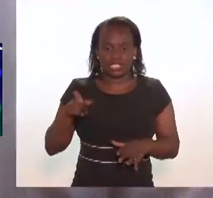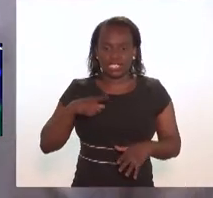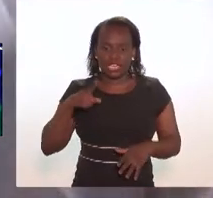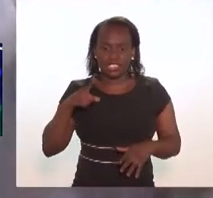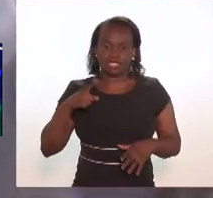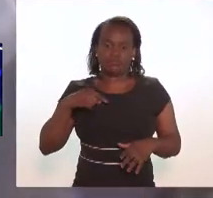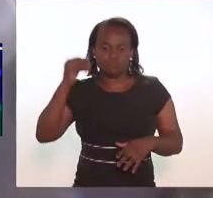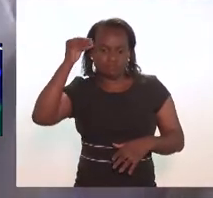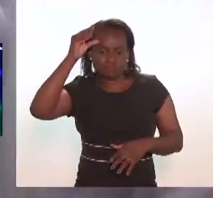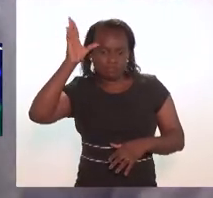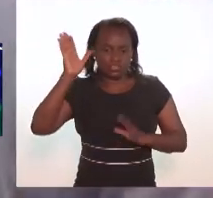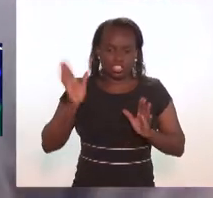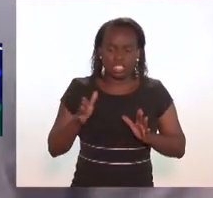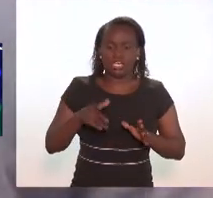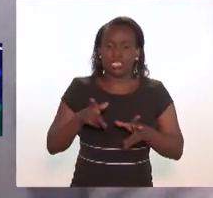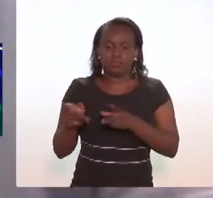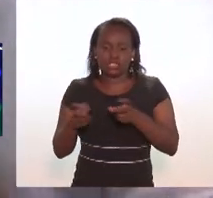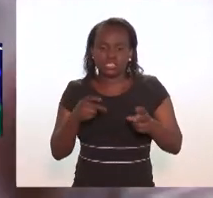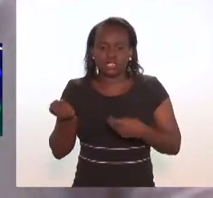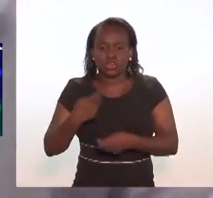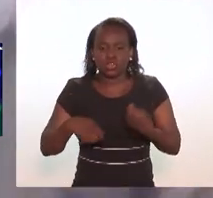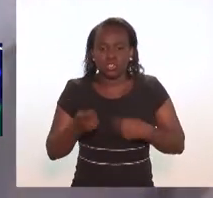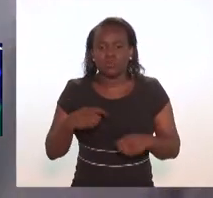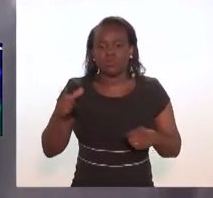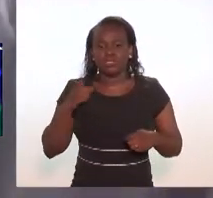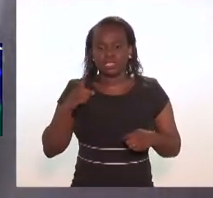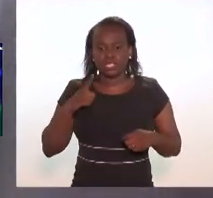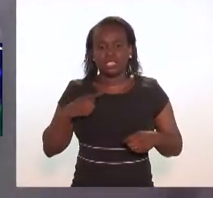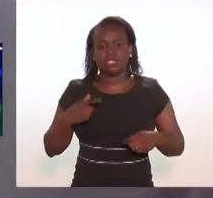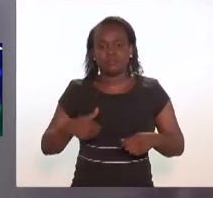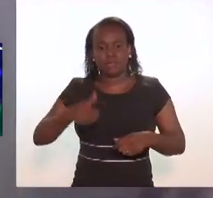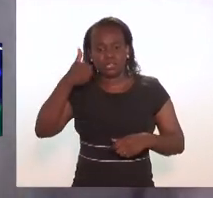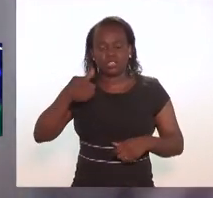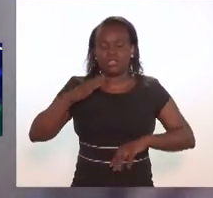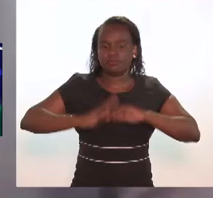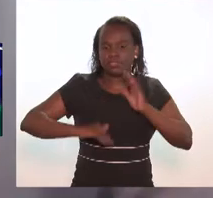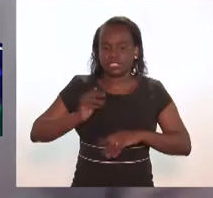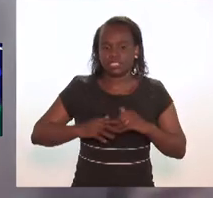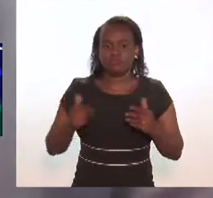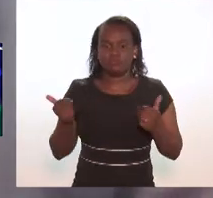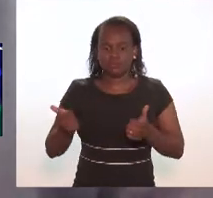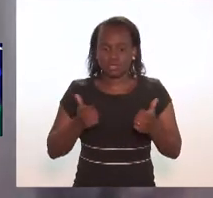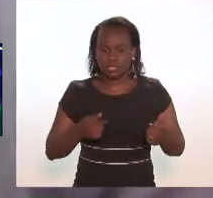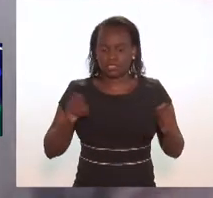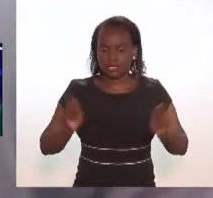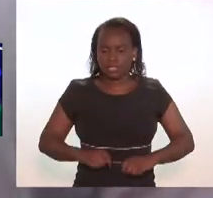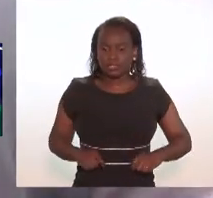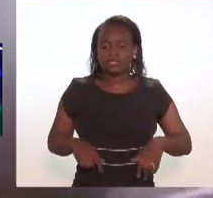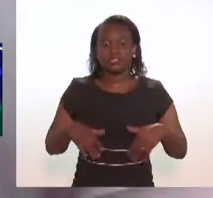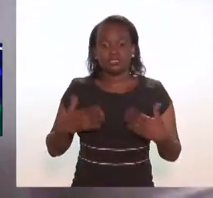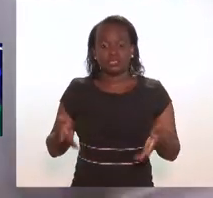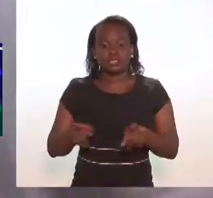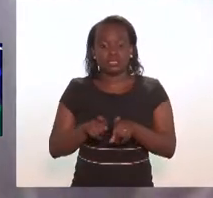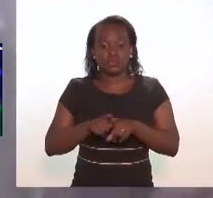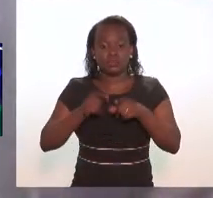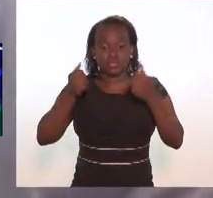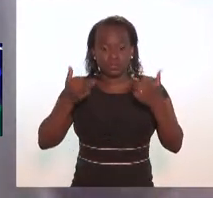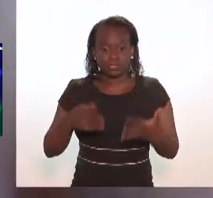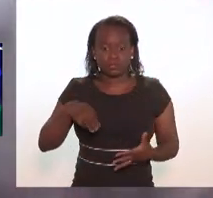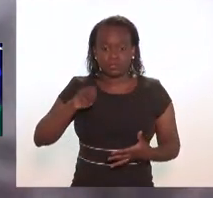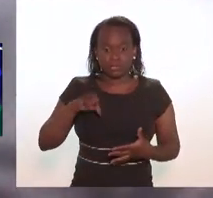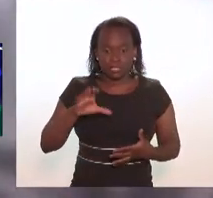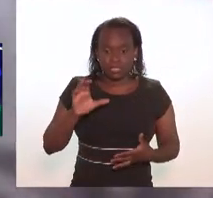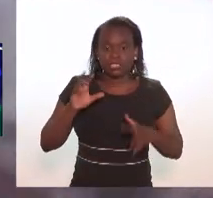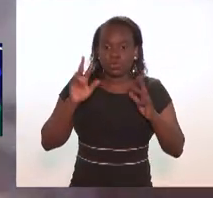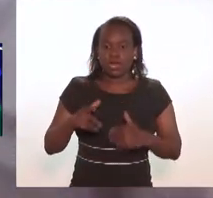expertise na exploração econômica que eles o façam com a maior eficiência e competência possível. E dizer para o MINC que, assim como